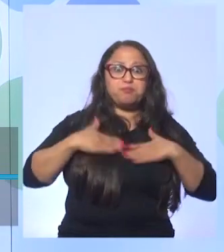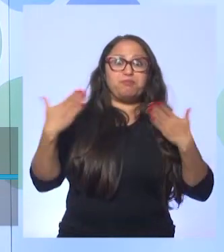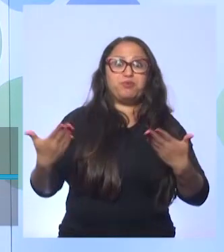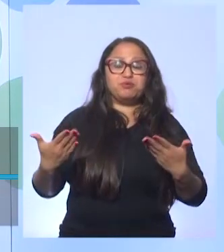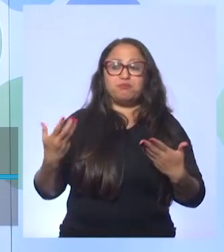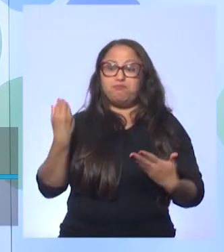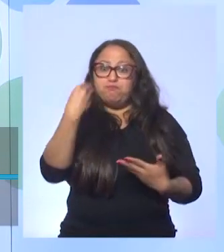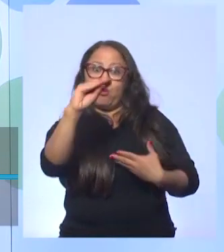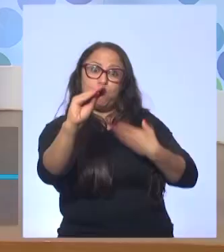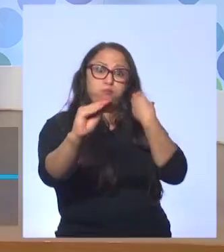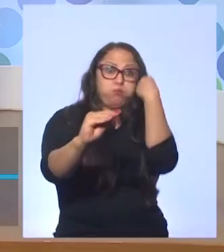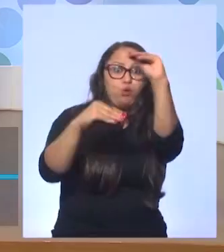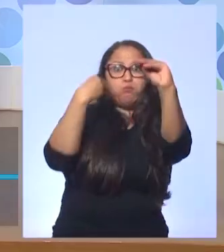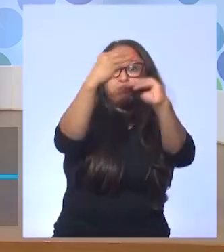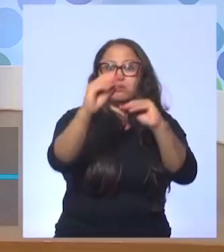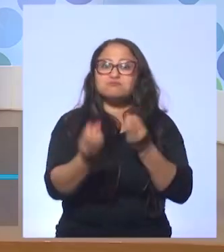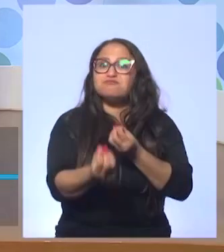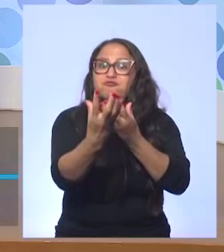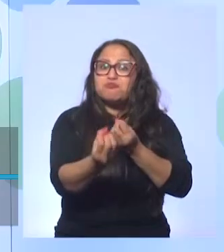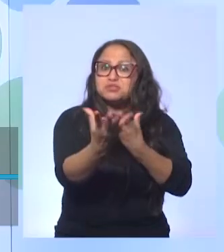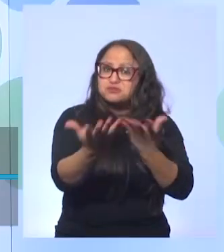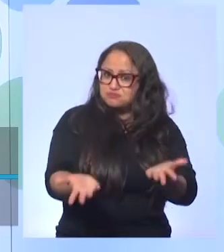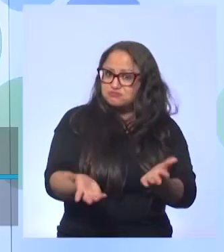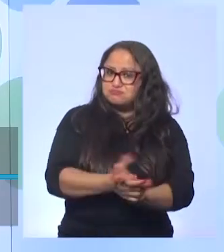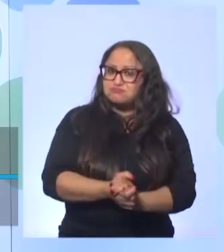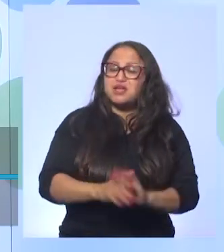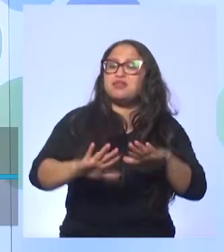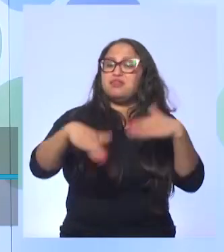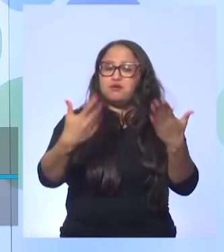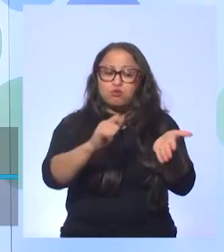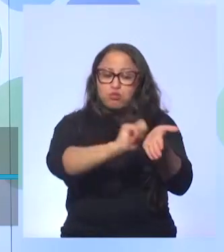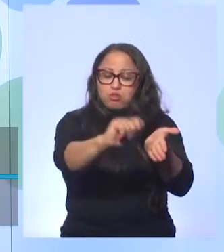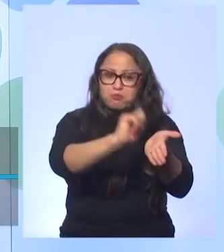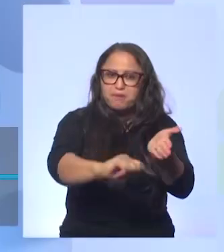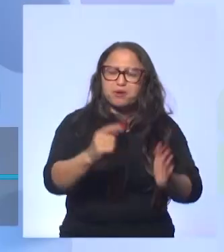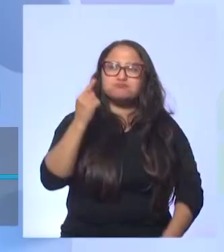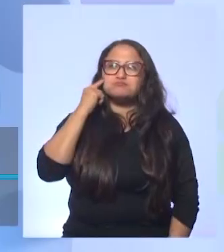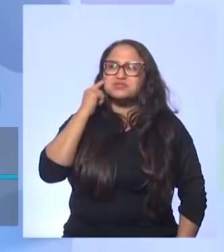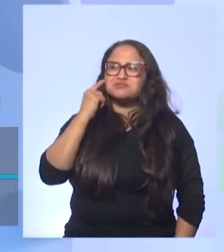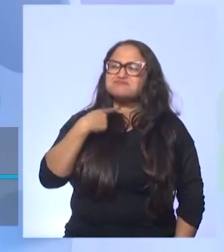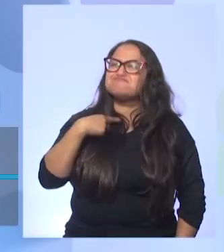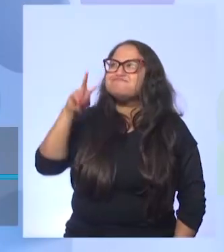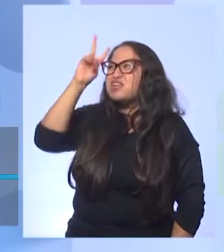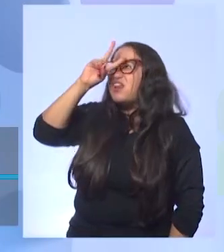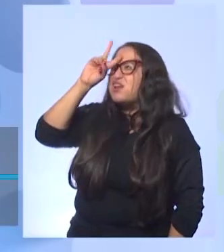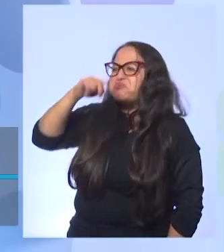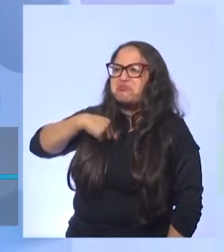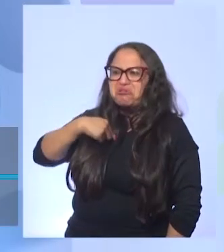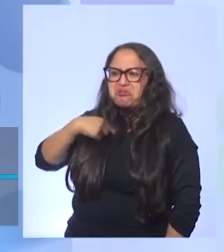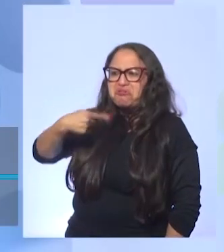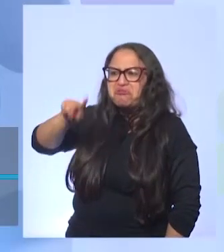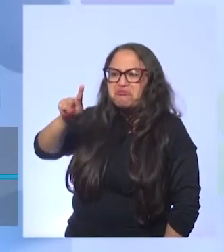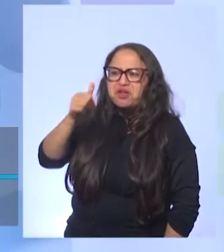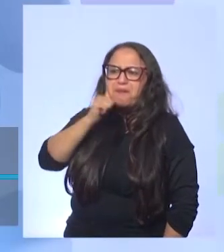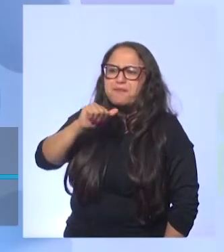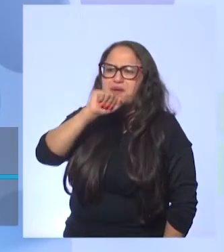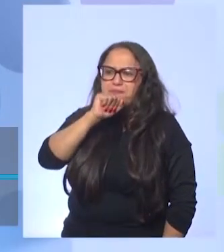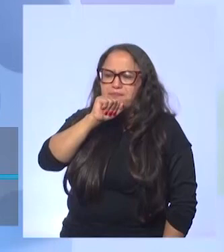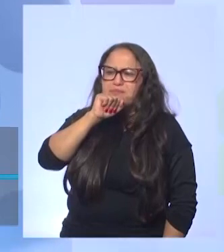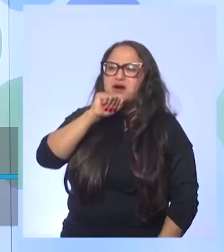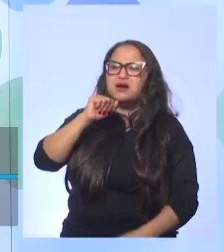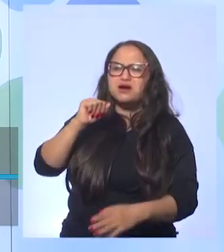jogando informação, né? Sim. Mas aí no papel talvez eu pensasse um pouquinho melhor. Pelo que eu me lembro, você falou assim, eu contei com a minha mãe, meus